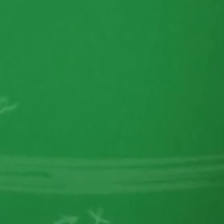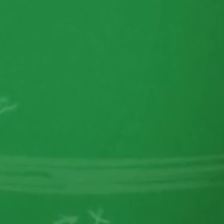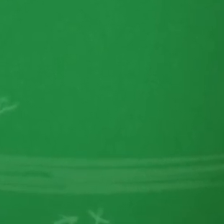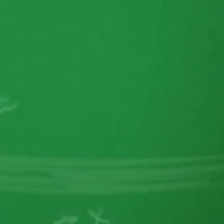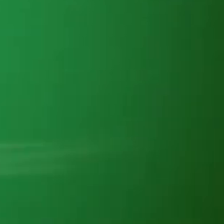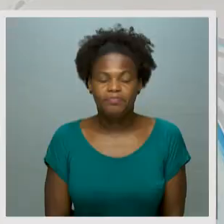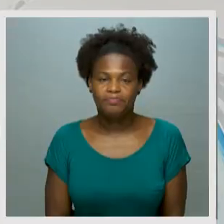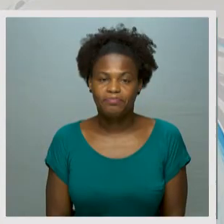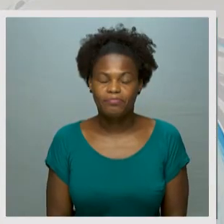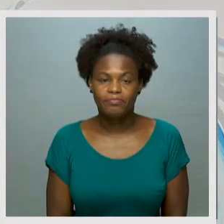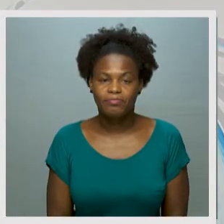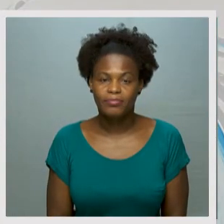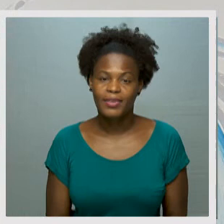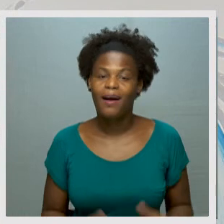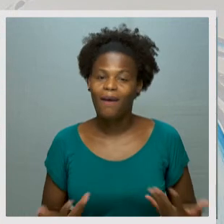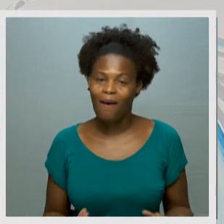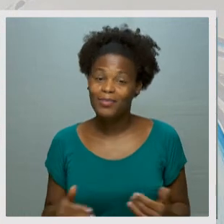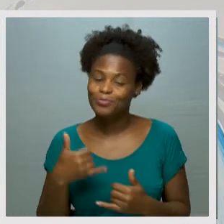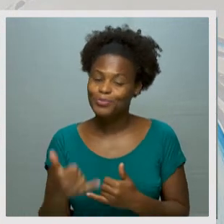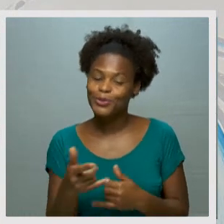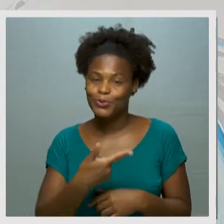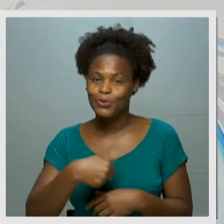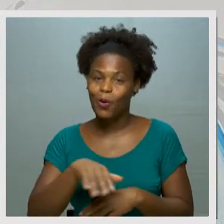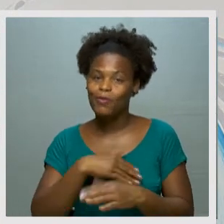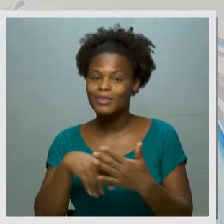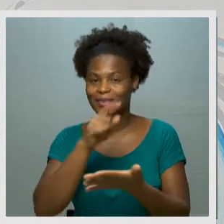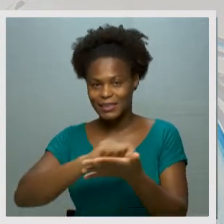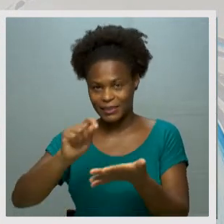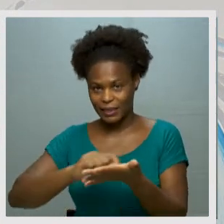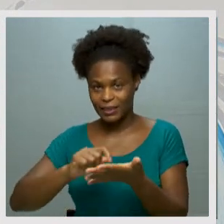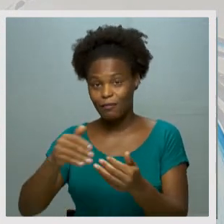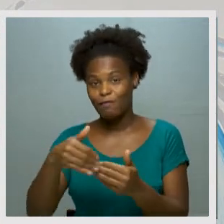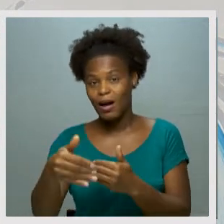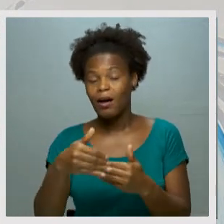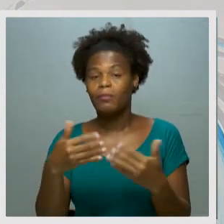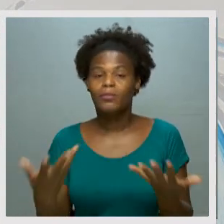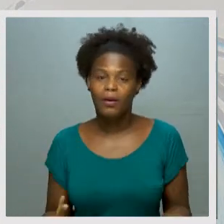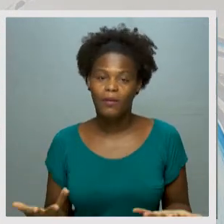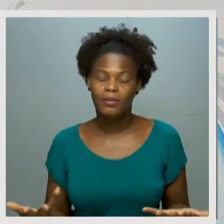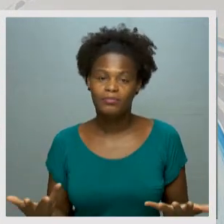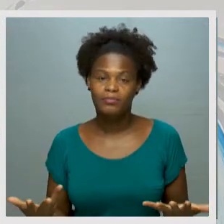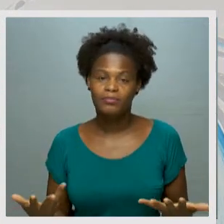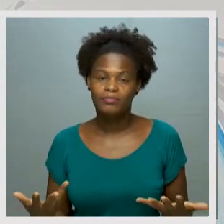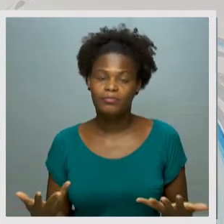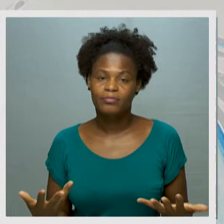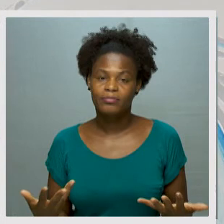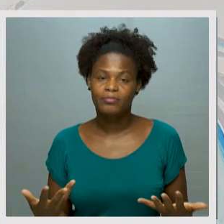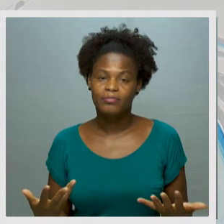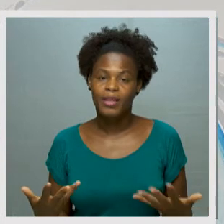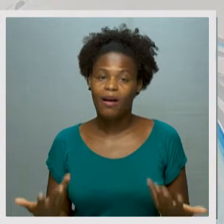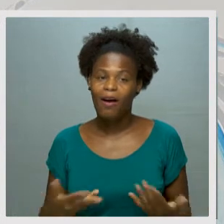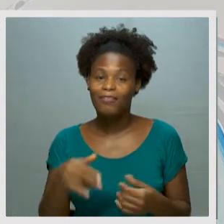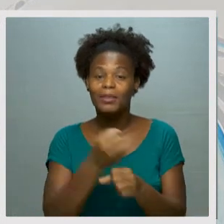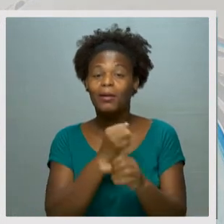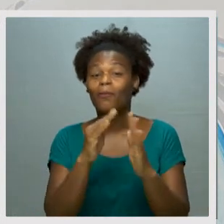Ora bem, depois de fazermos este pequeno exercício, vamos passar de imediato